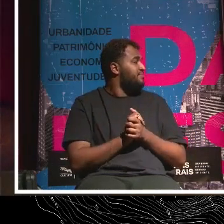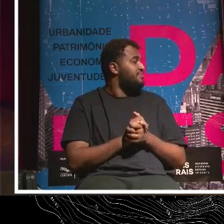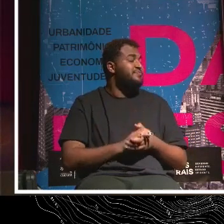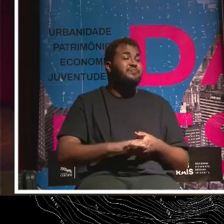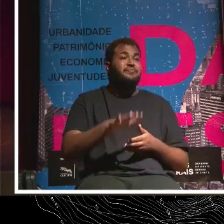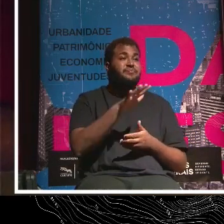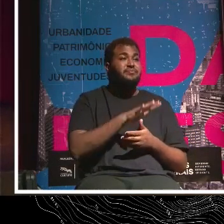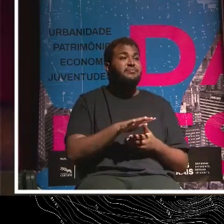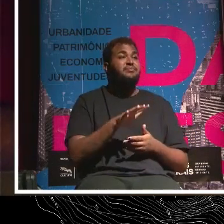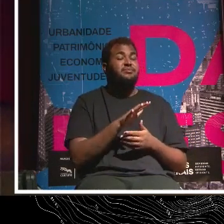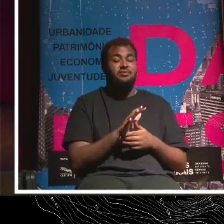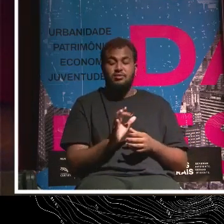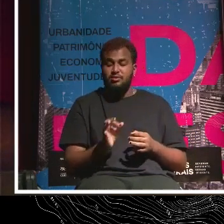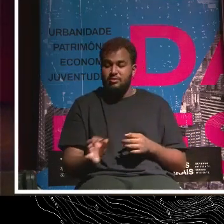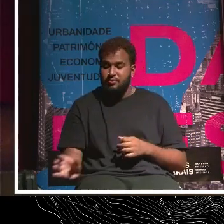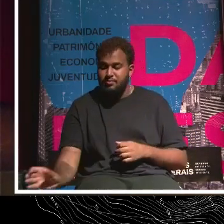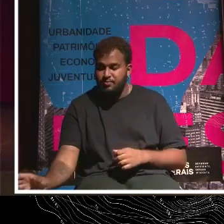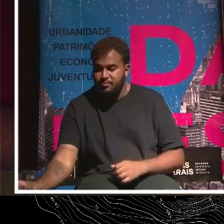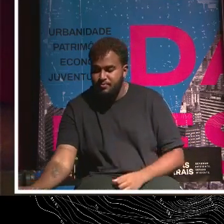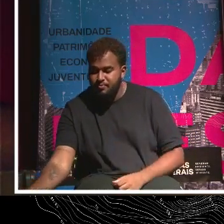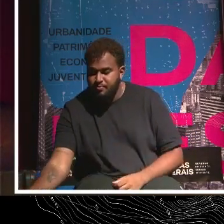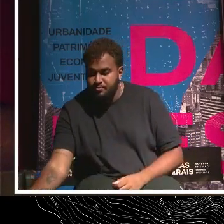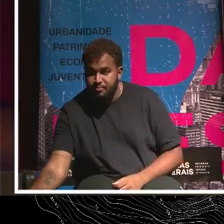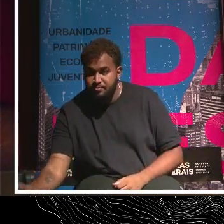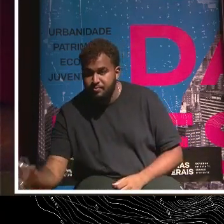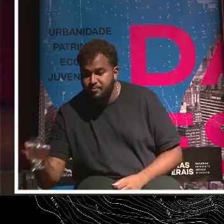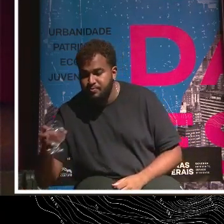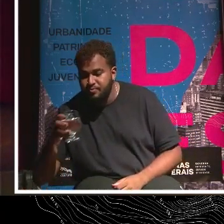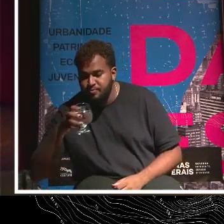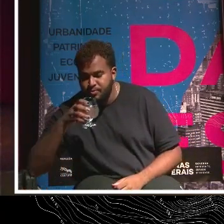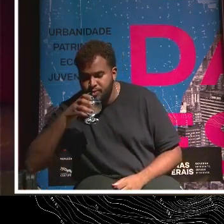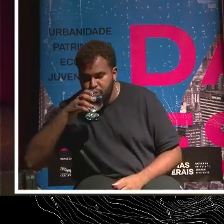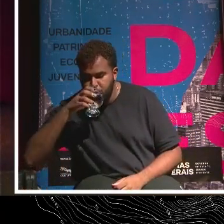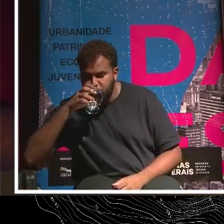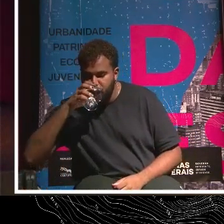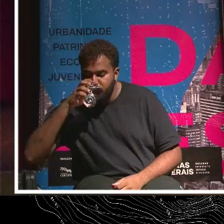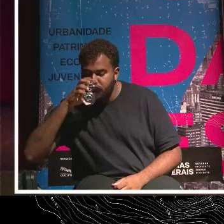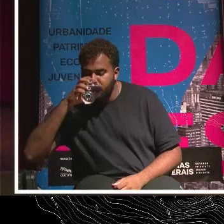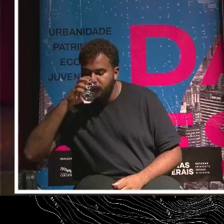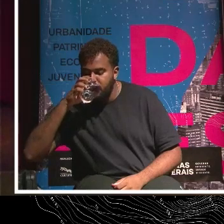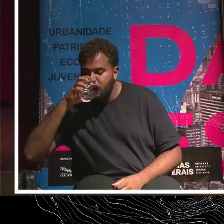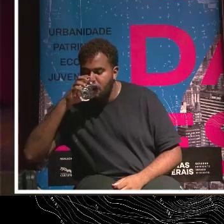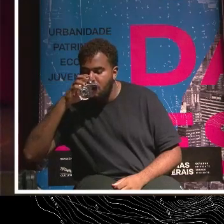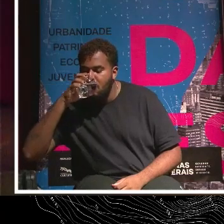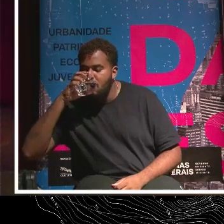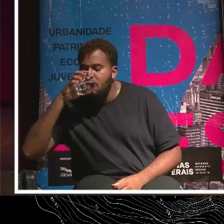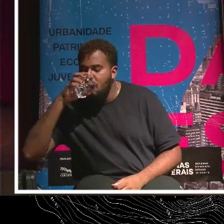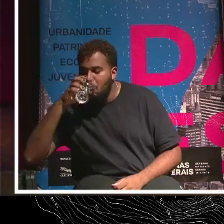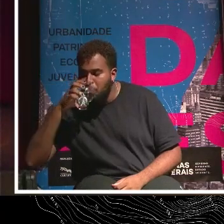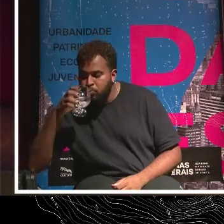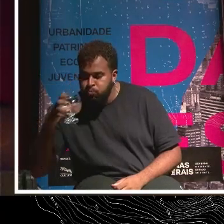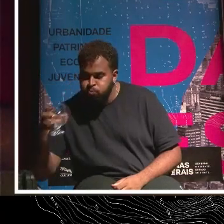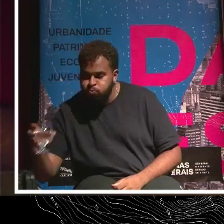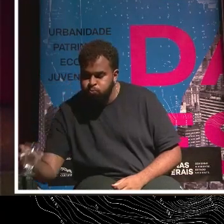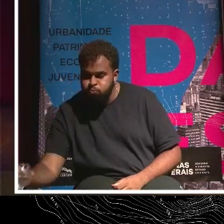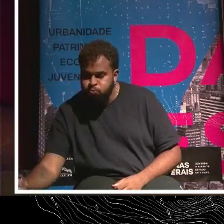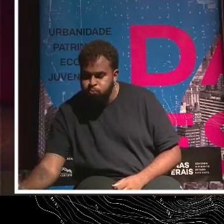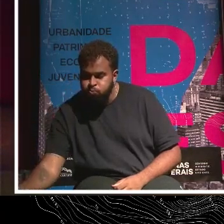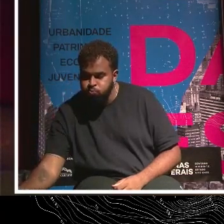território. E pensando o que eu tenho pensado, como o senhor trouxe, né? A falta de mapeamento, falta